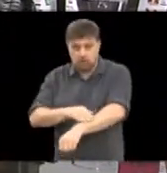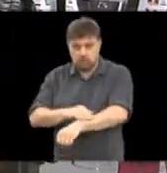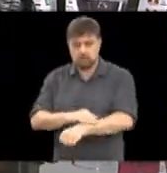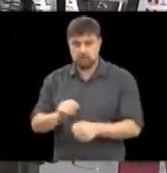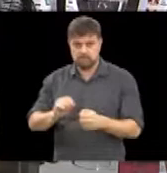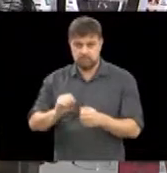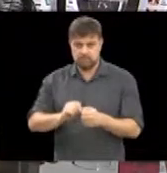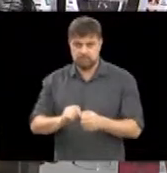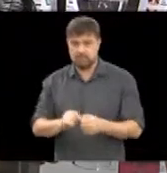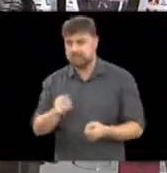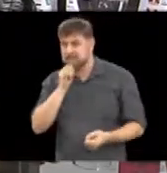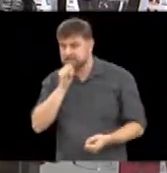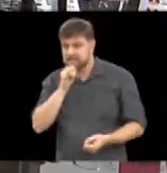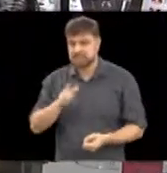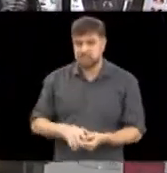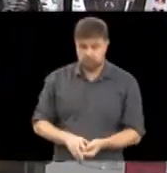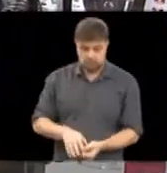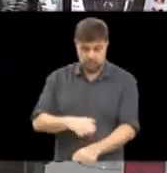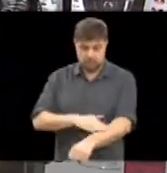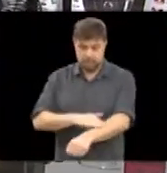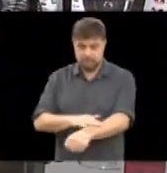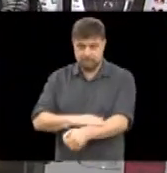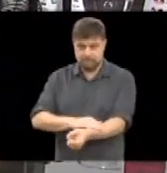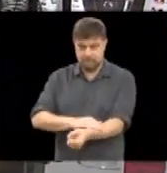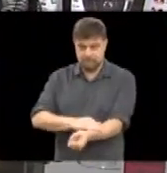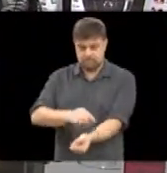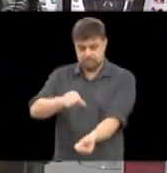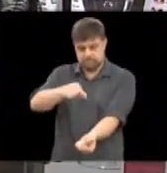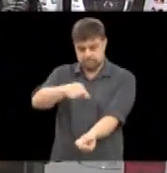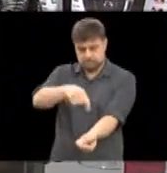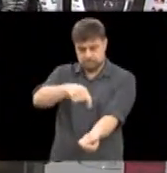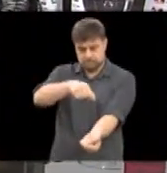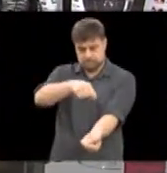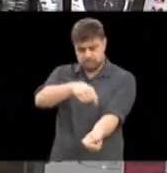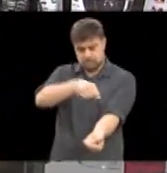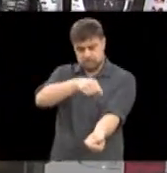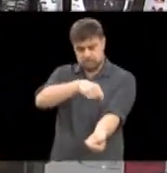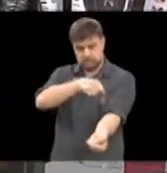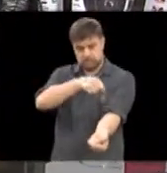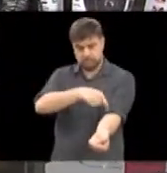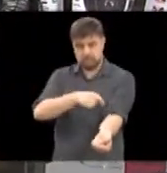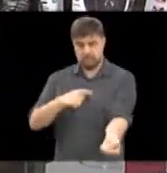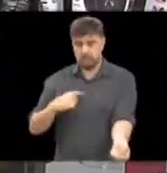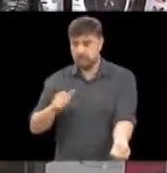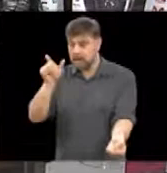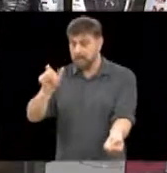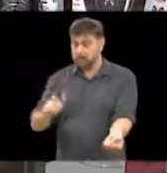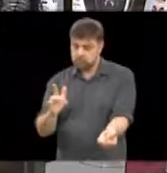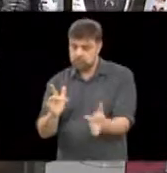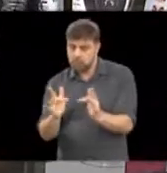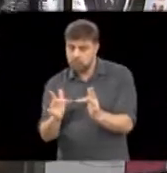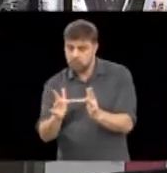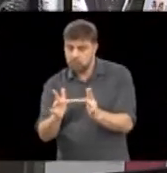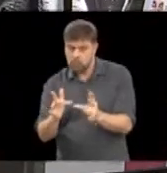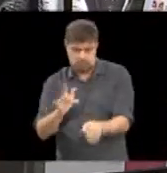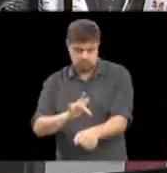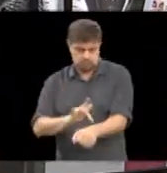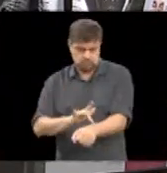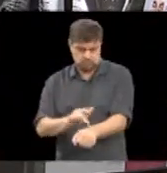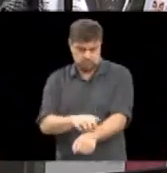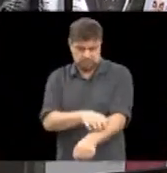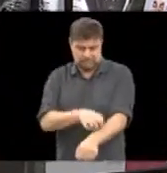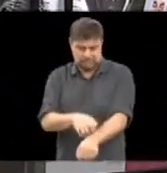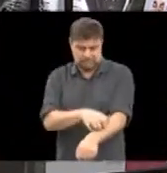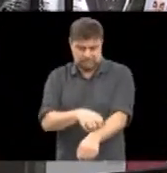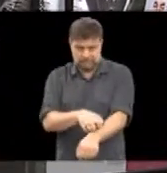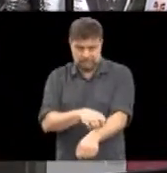contato, que a gente, para ver alergias de pele, que alguma coisa que você tenha contato pode dar uma